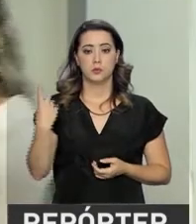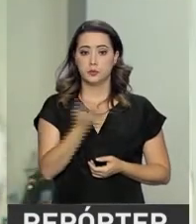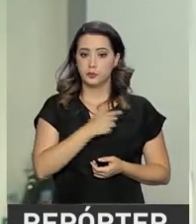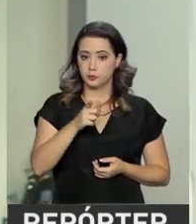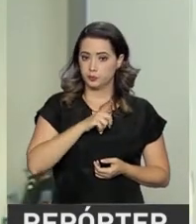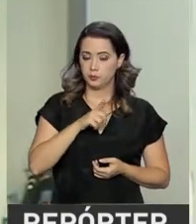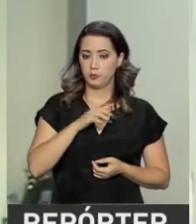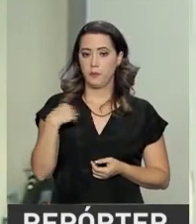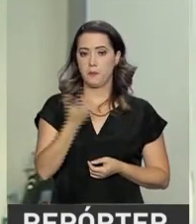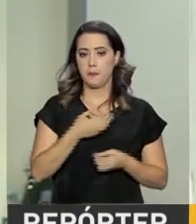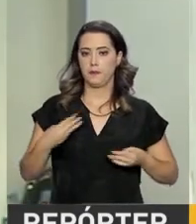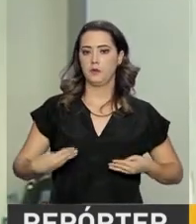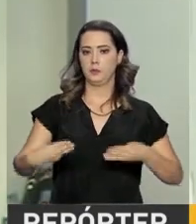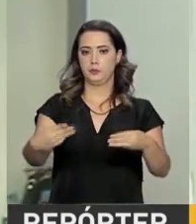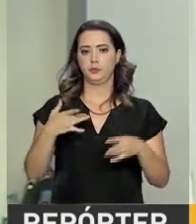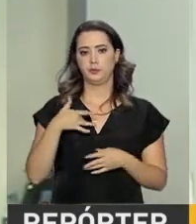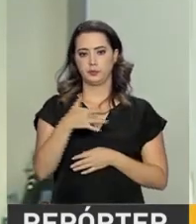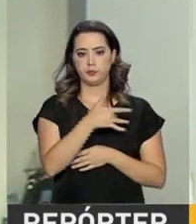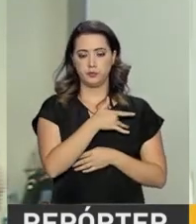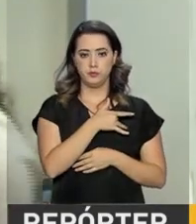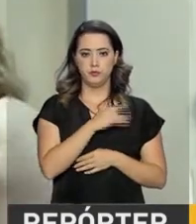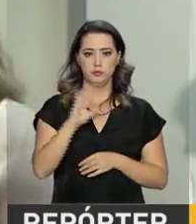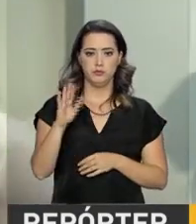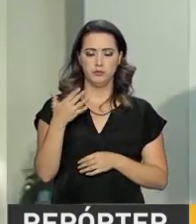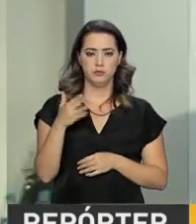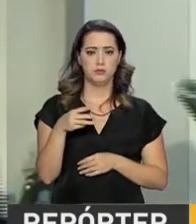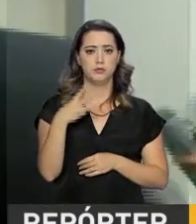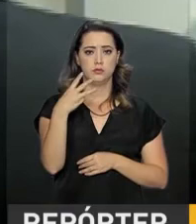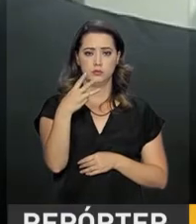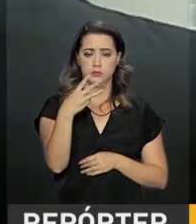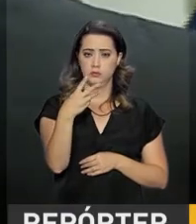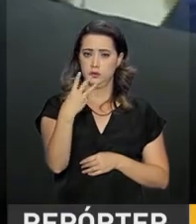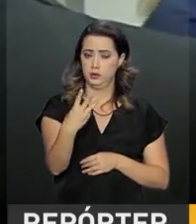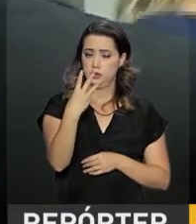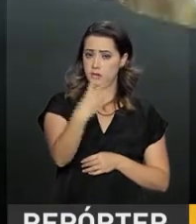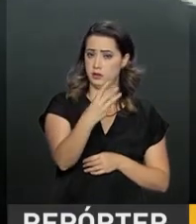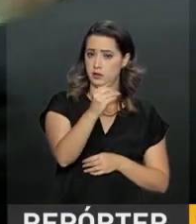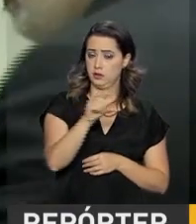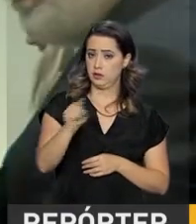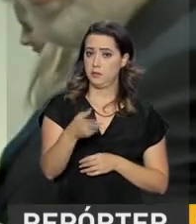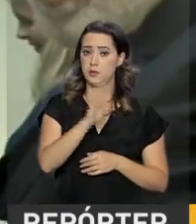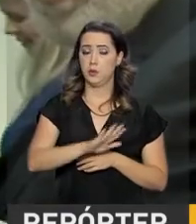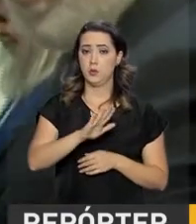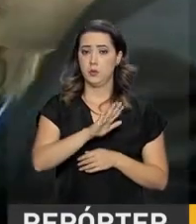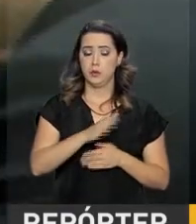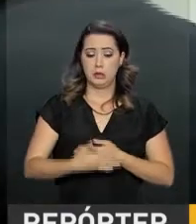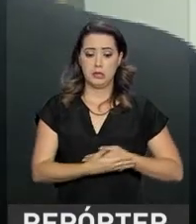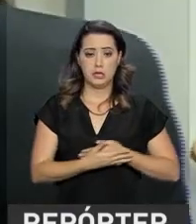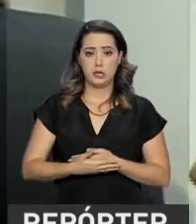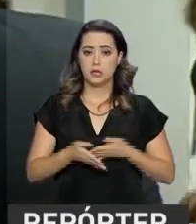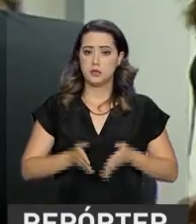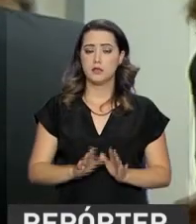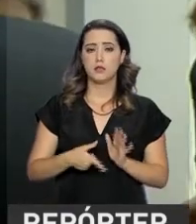nossos levantamentos no Ministério da Saúde, nós temos cerca de 330 mil crianças que nascem